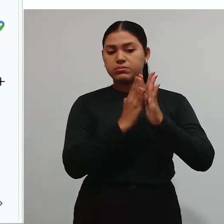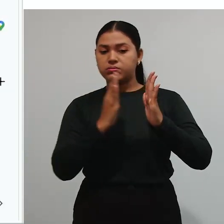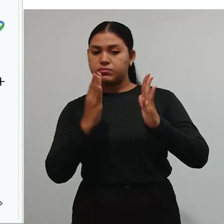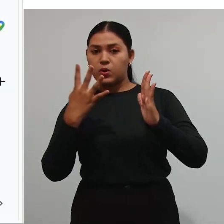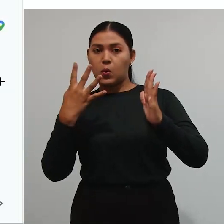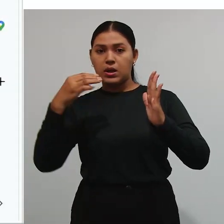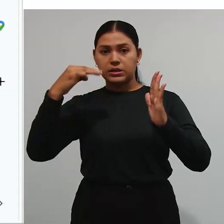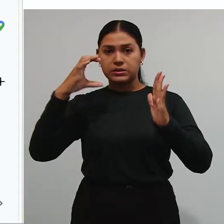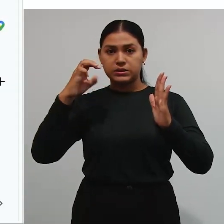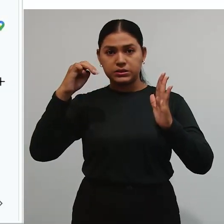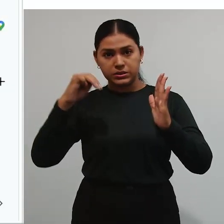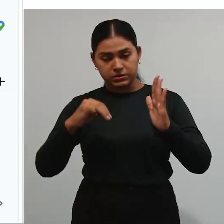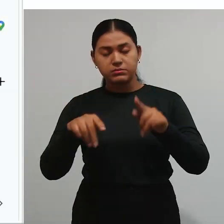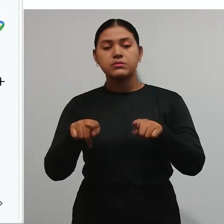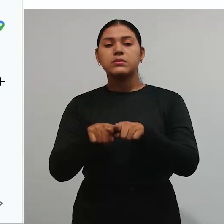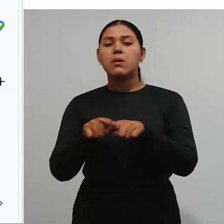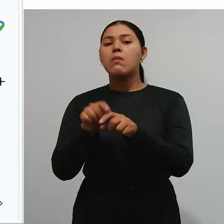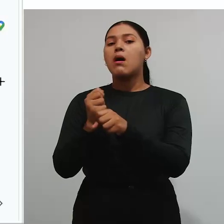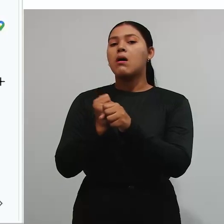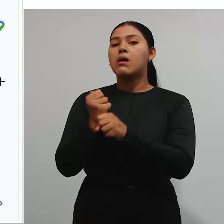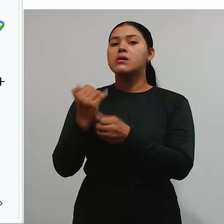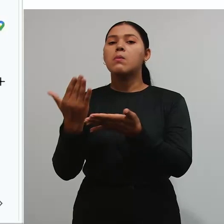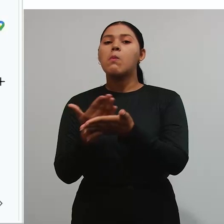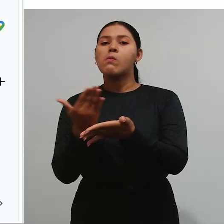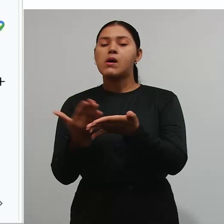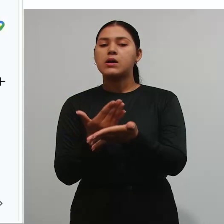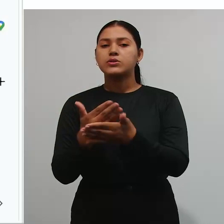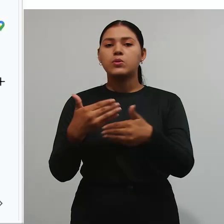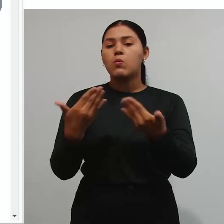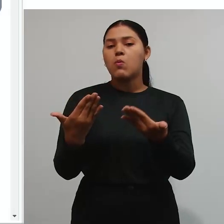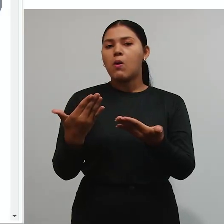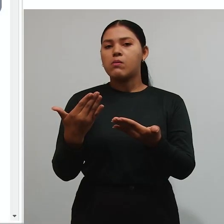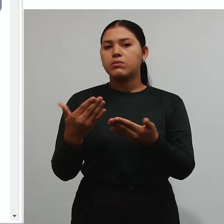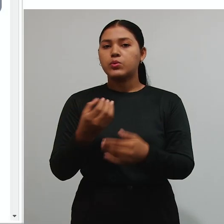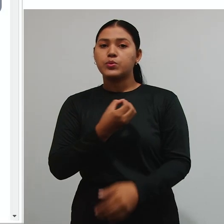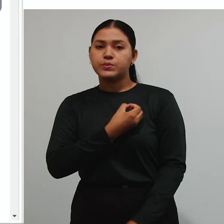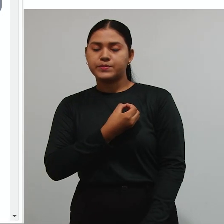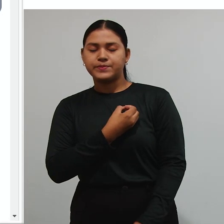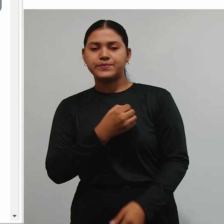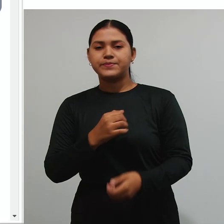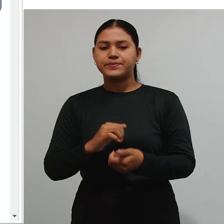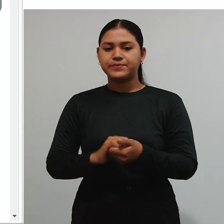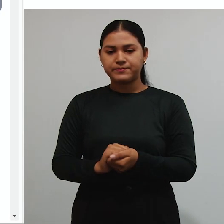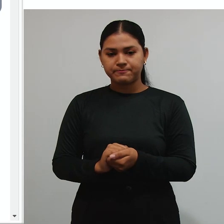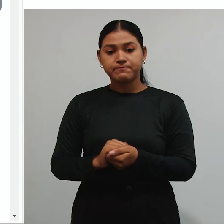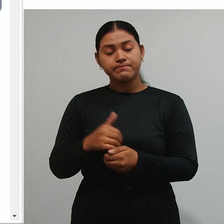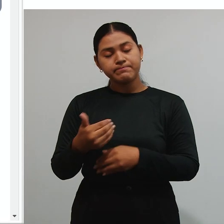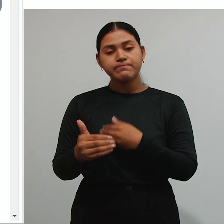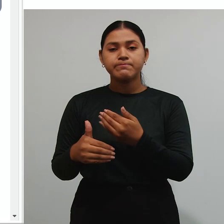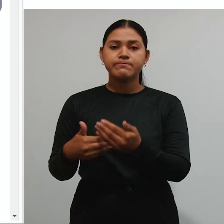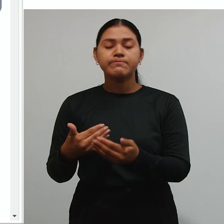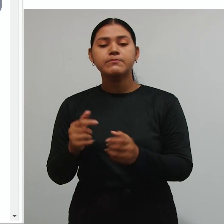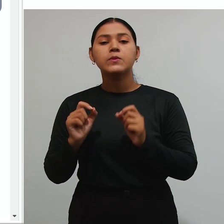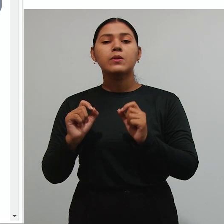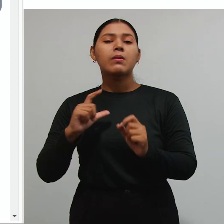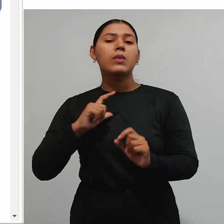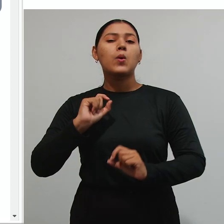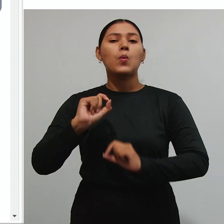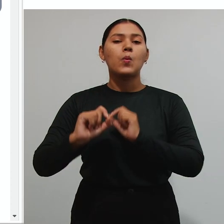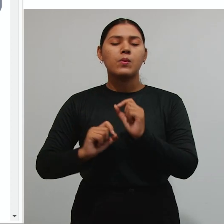da autoria, tá bom? Bom, seguindo reto toda a vida, o que a gente tem? A gente tem as